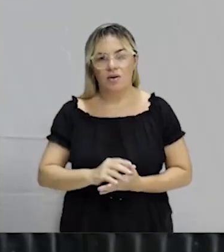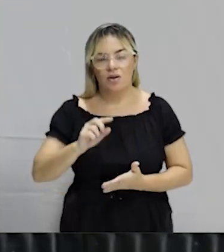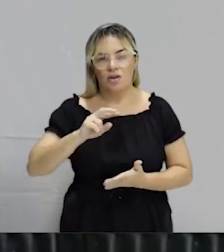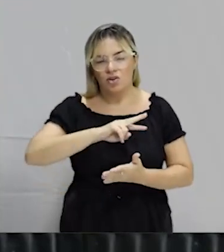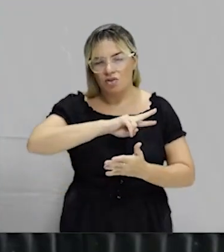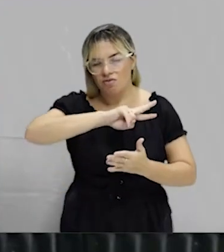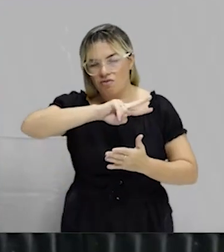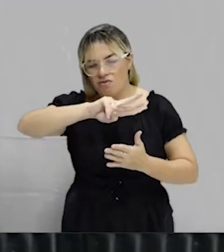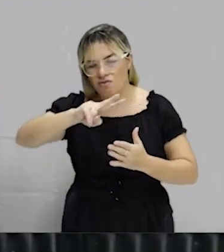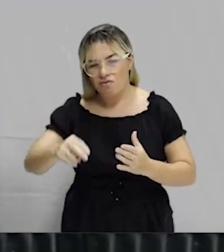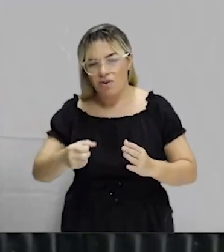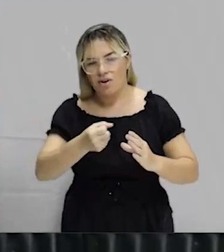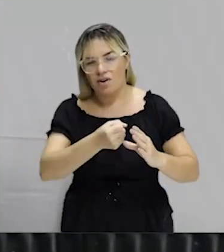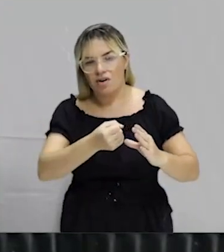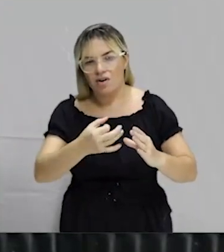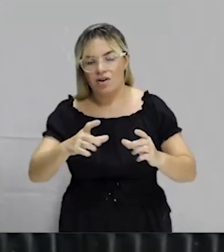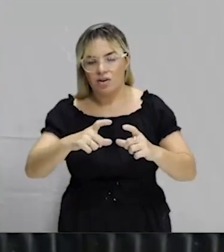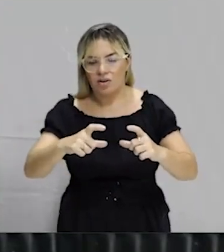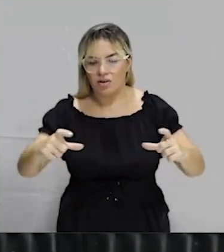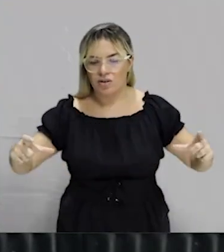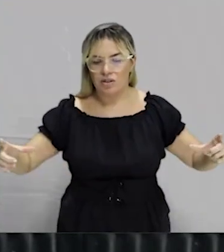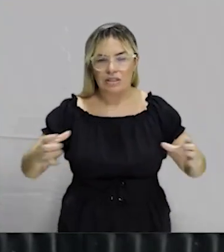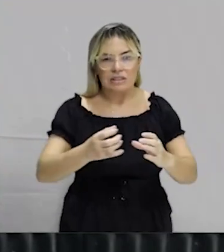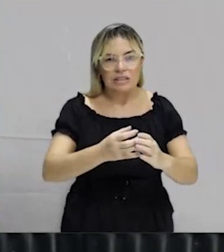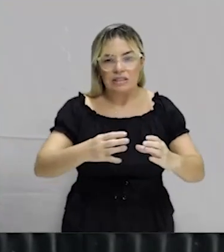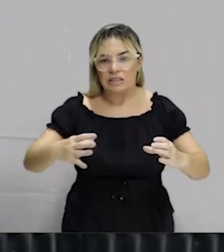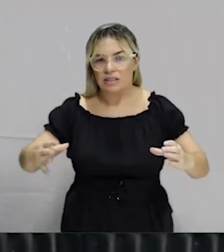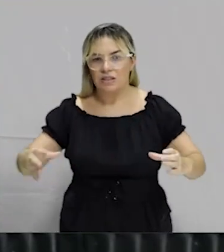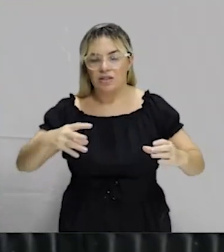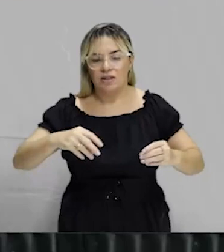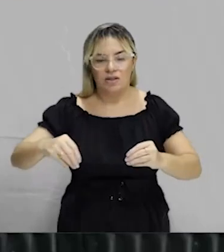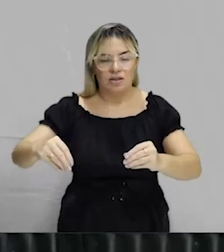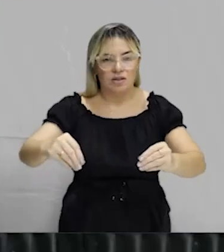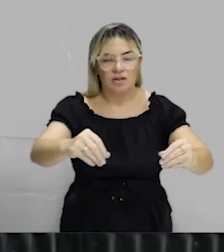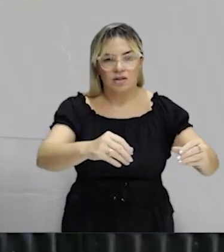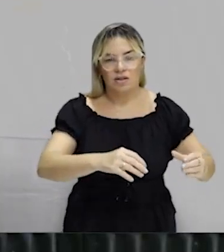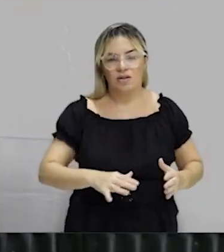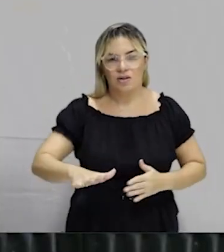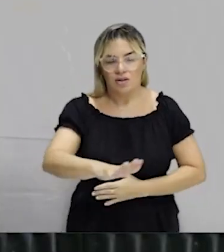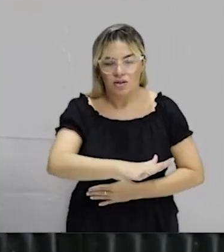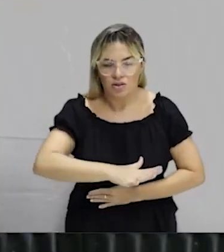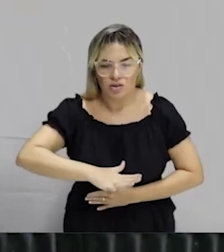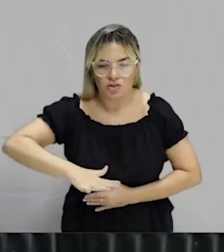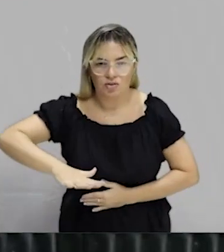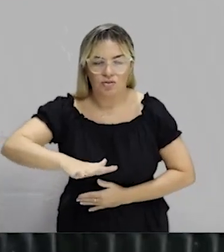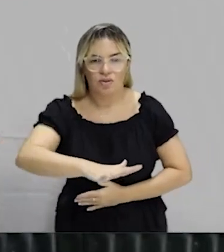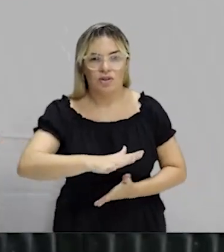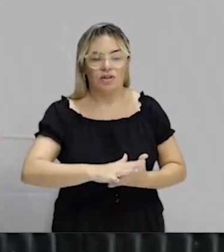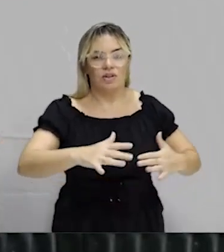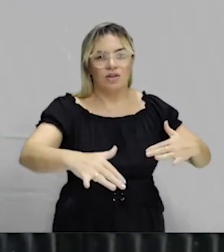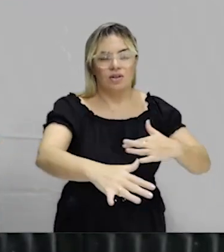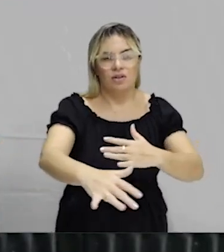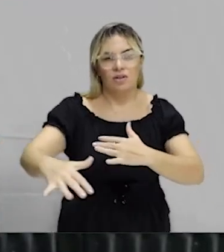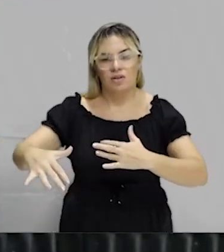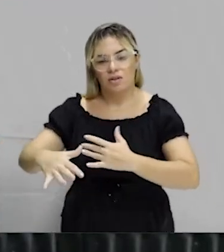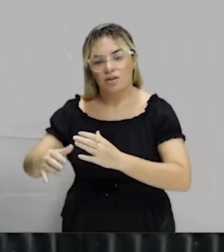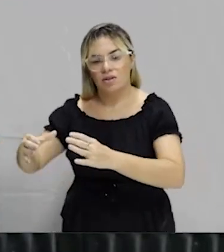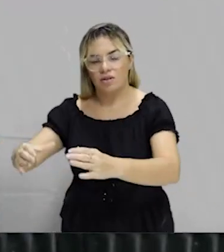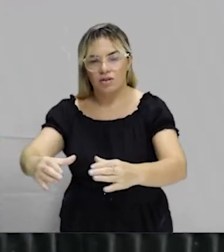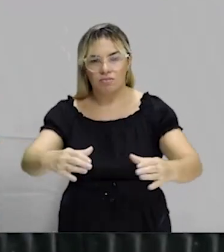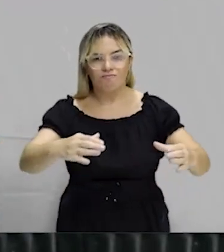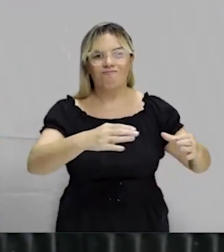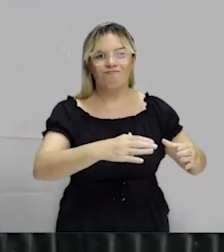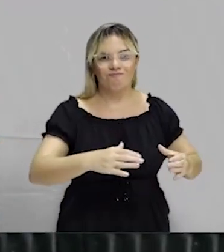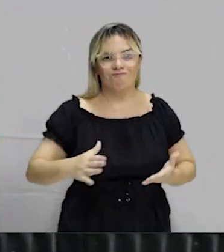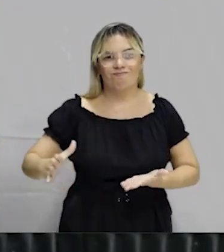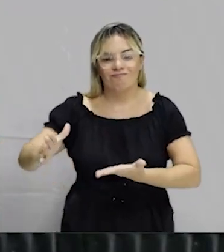império, eles formaram um grande império. Eles dominaram diversas regiões. Por conta da formação de um